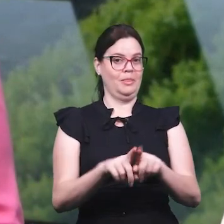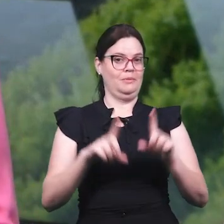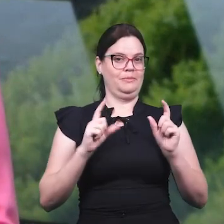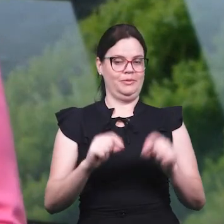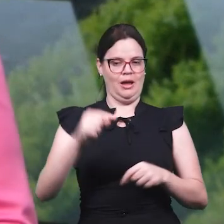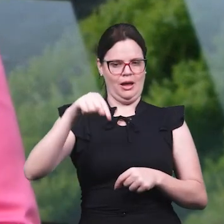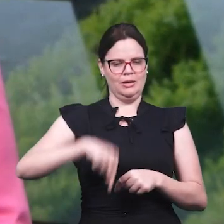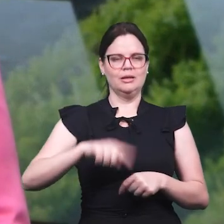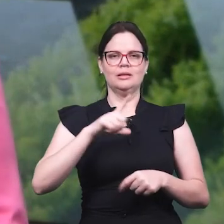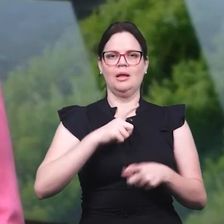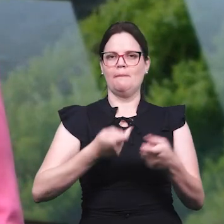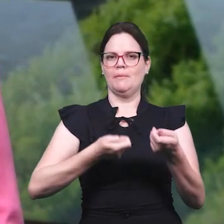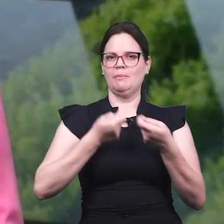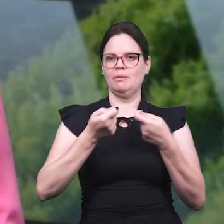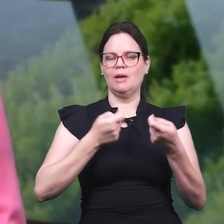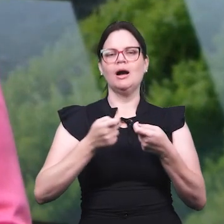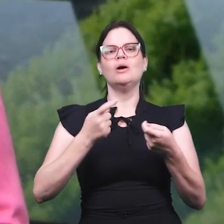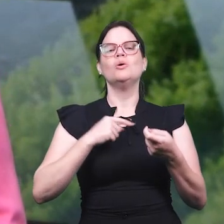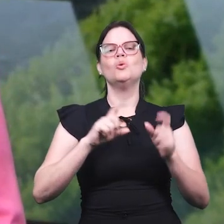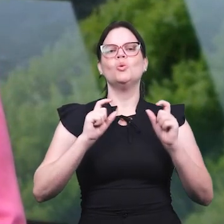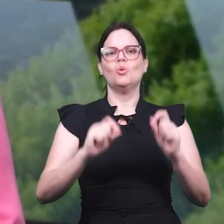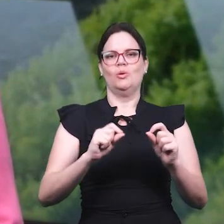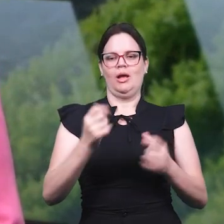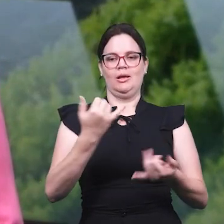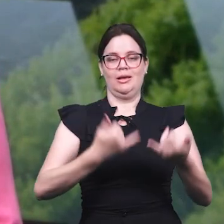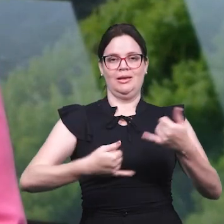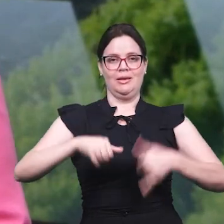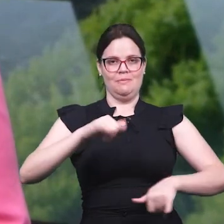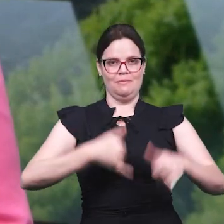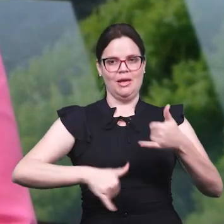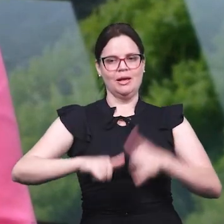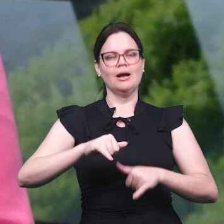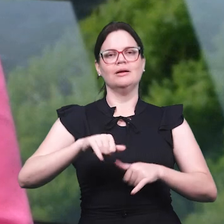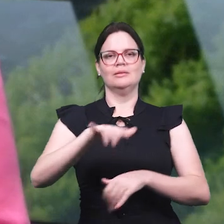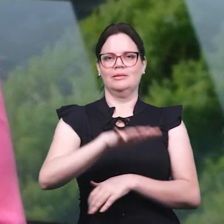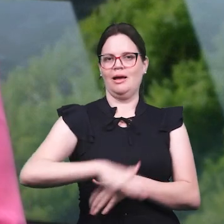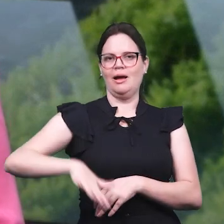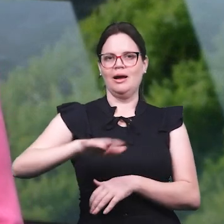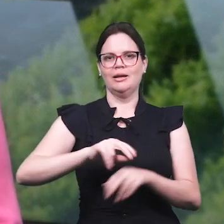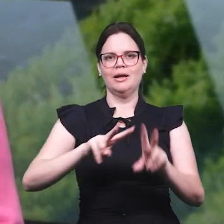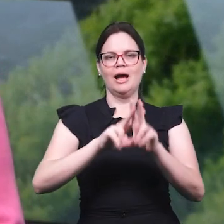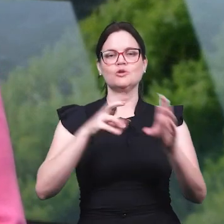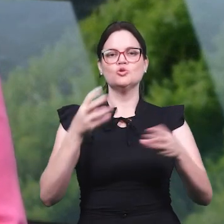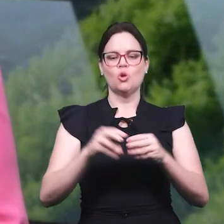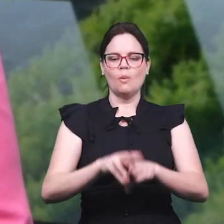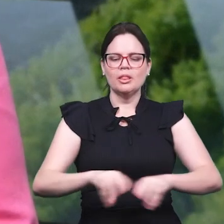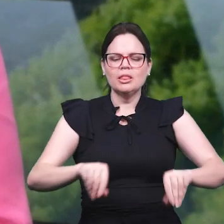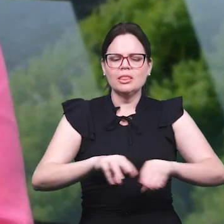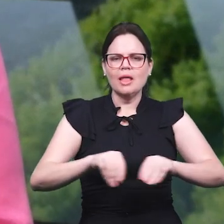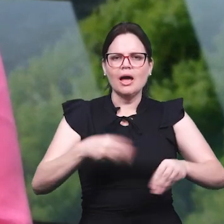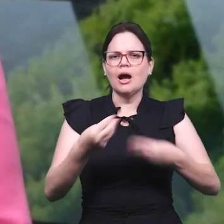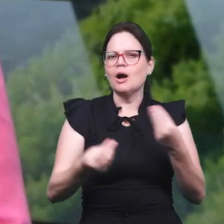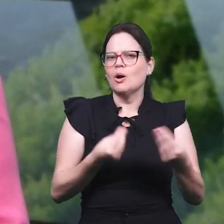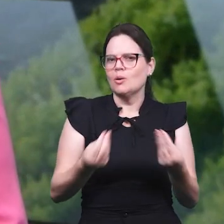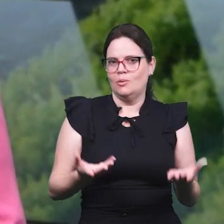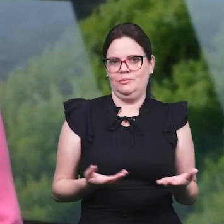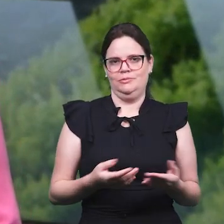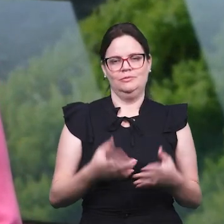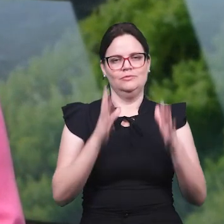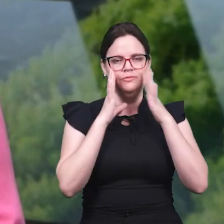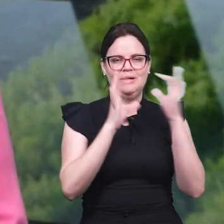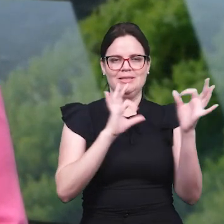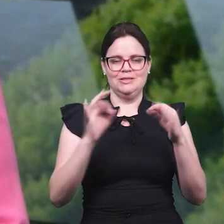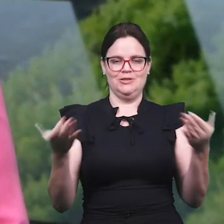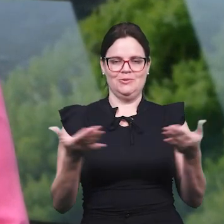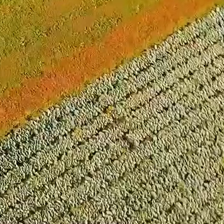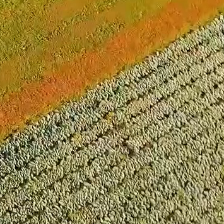estúdio, receberemos o doutor em Química Alexandre Paulino para falar sobre a saúde do solo. Tudo isso você confere aqui